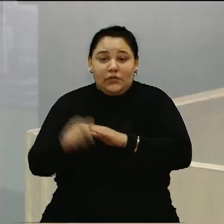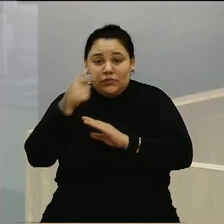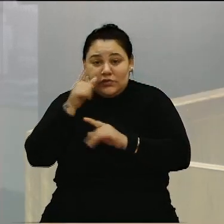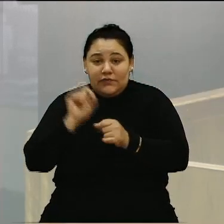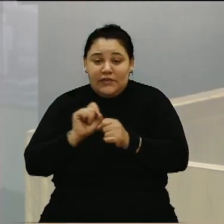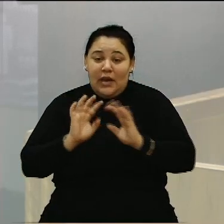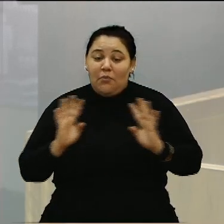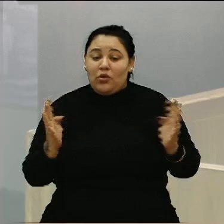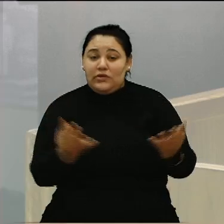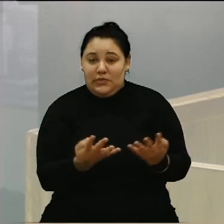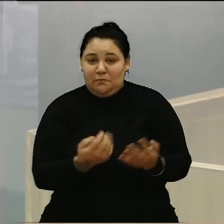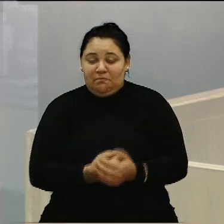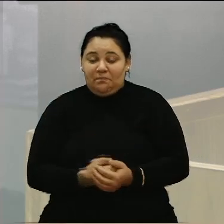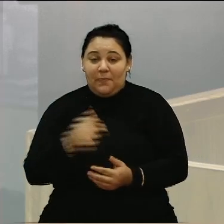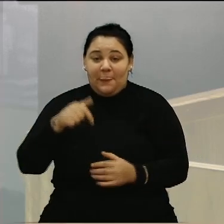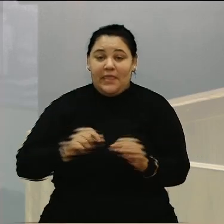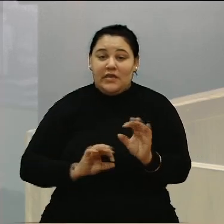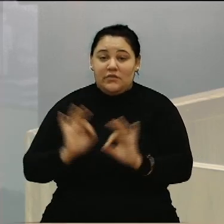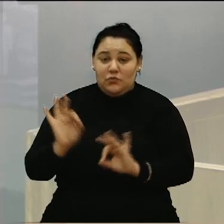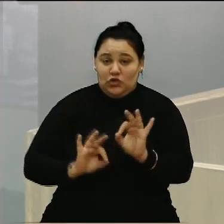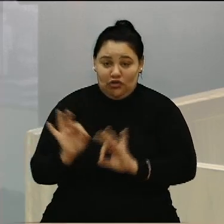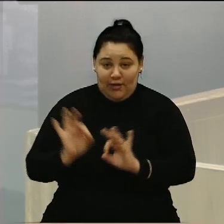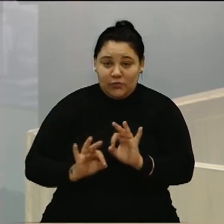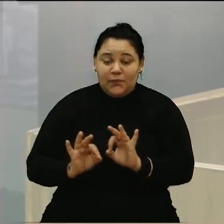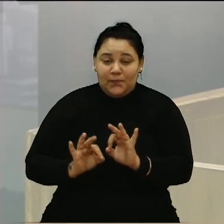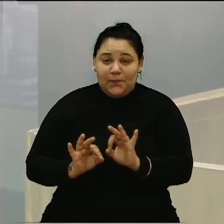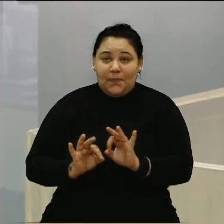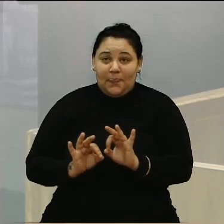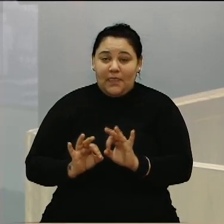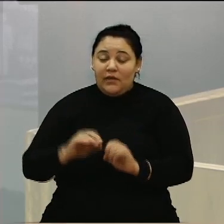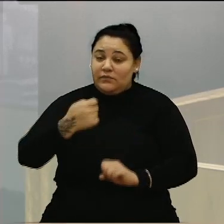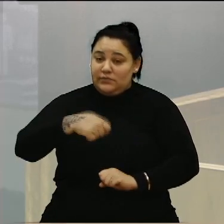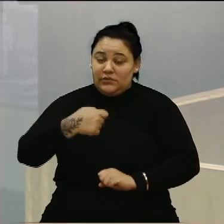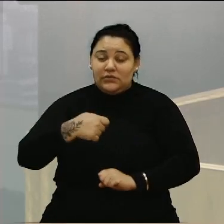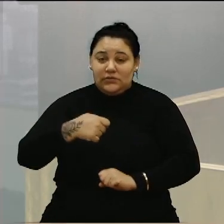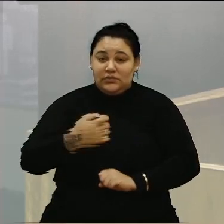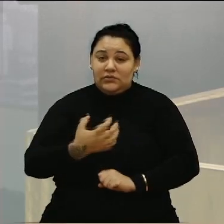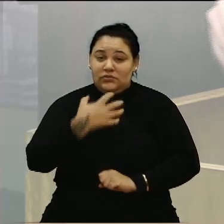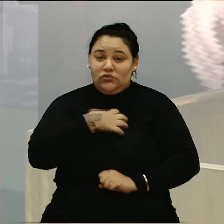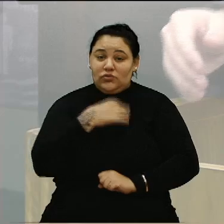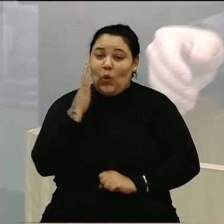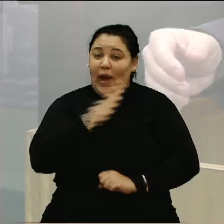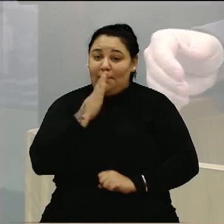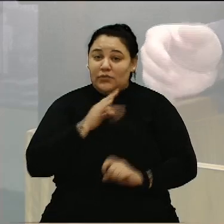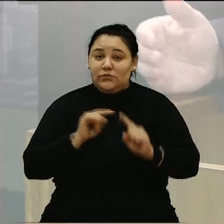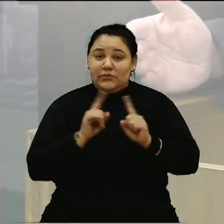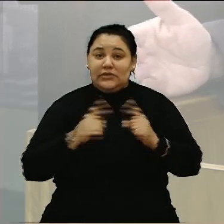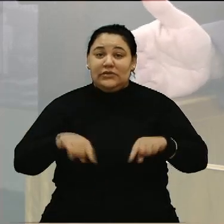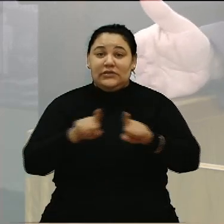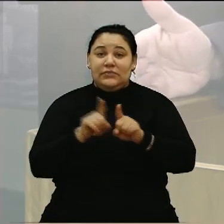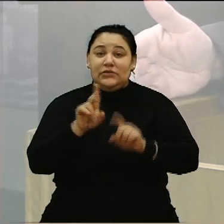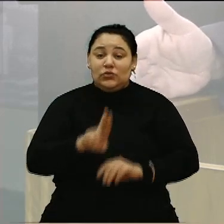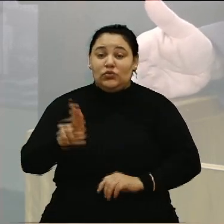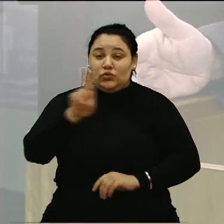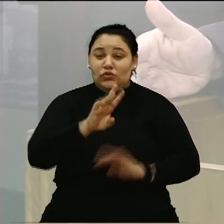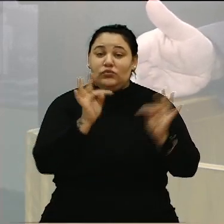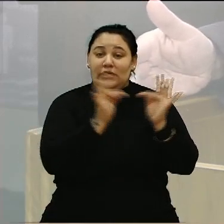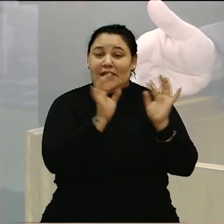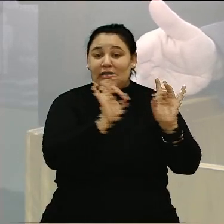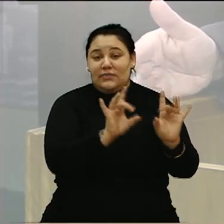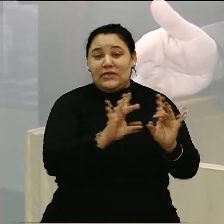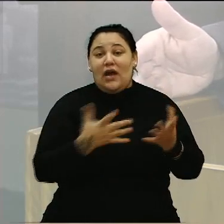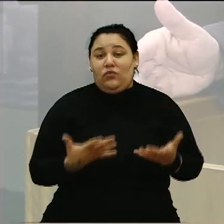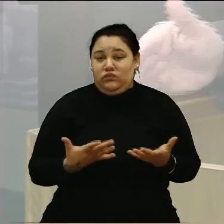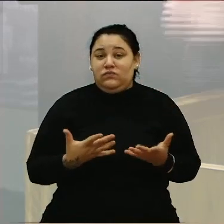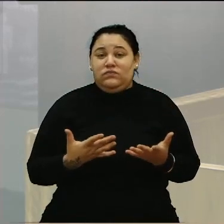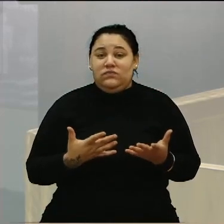E esses projetos, eles devem ser de forma rápida, mas também com o uso de uma técnica muito especial.